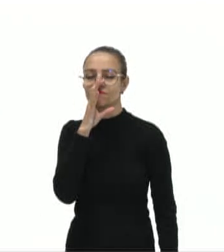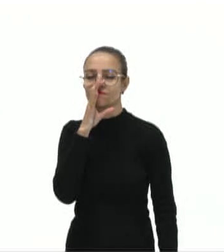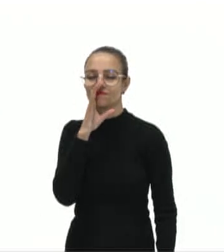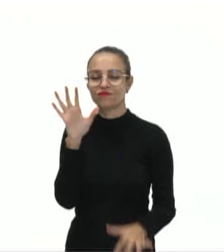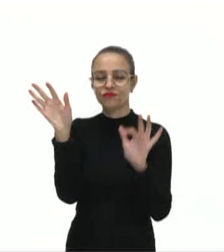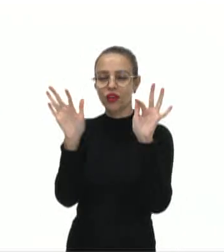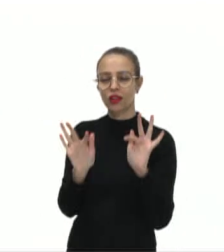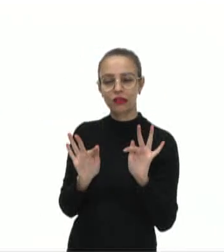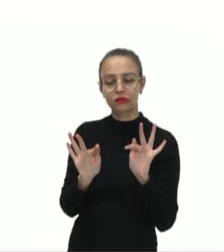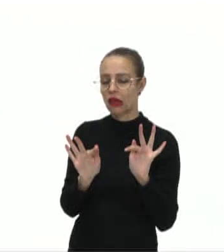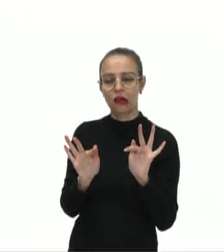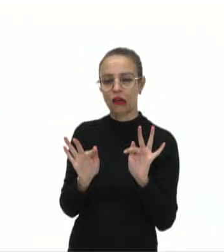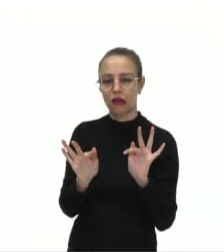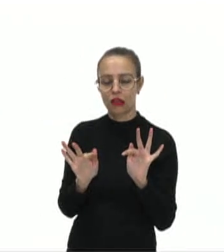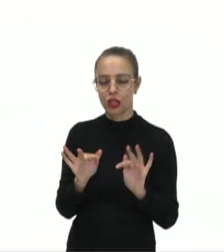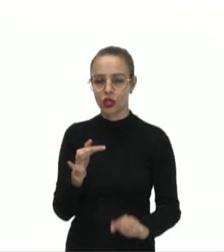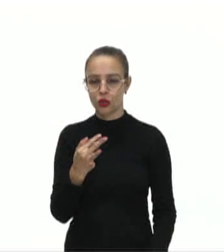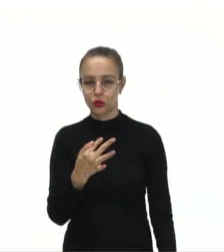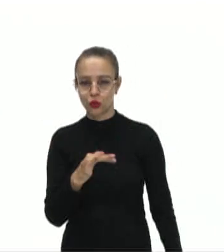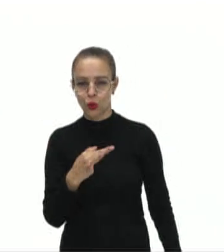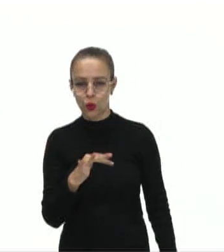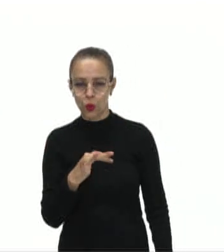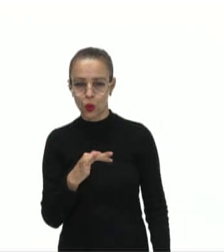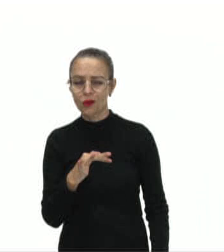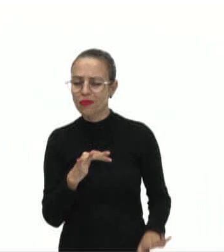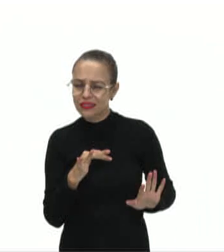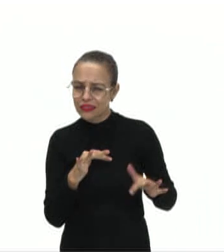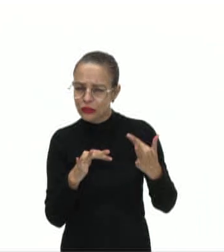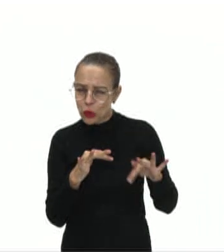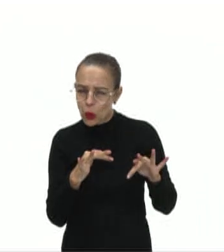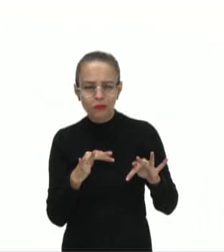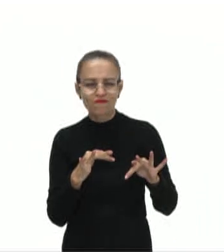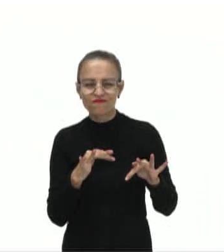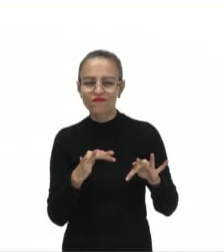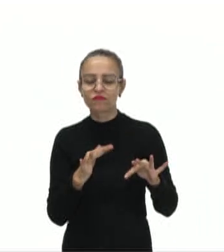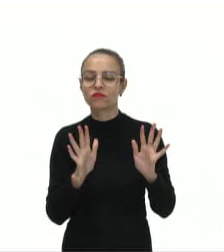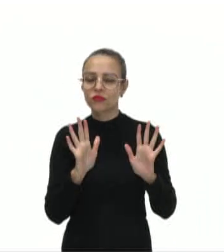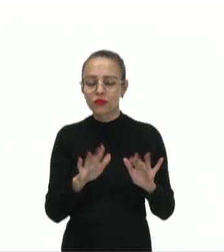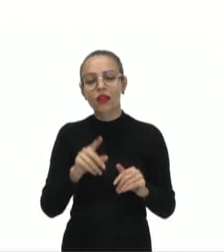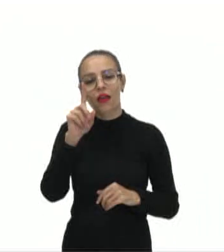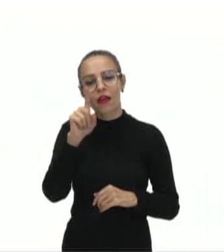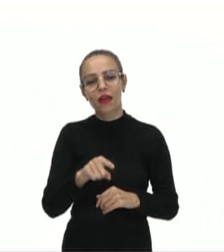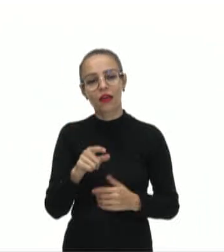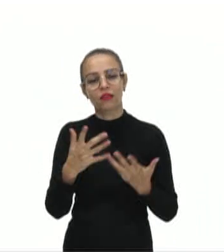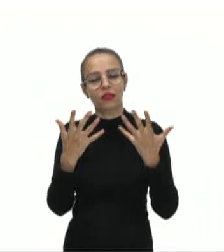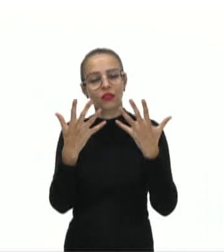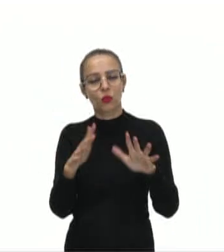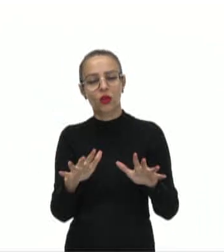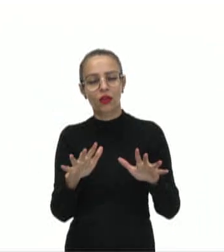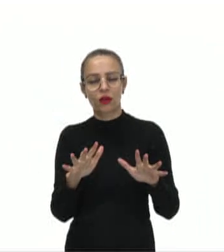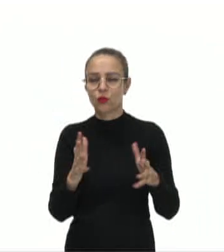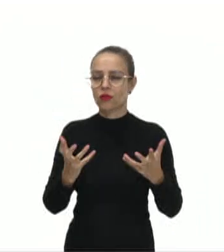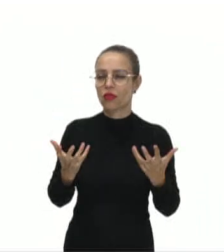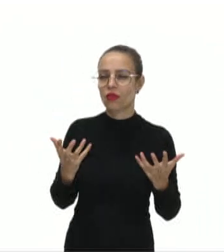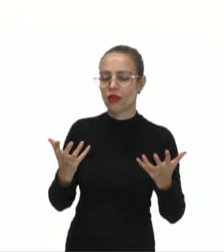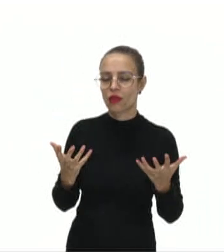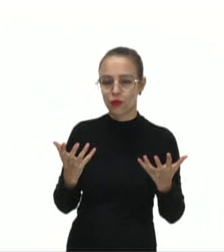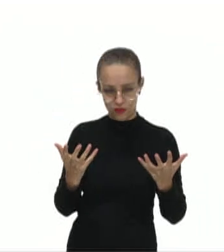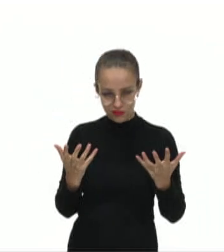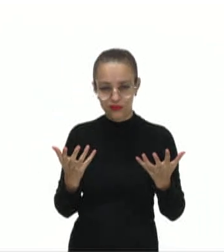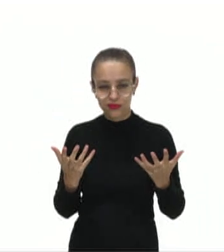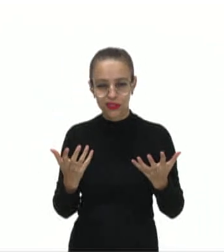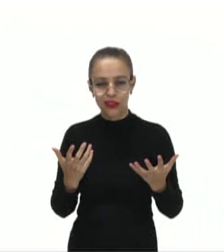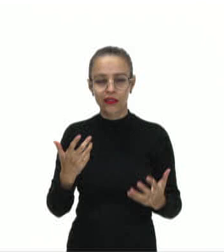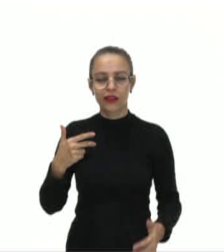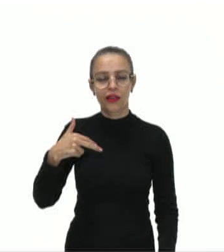descontente. É dor que desatina sem doer. É um não querer mais que bem querer. É um